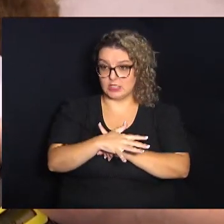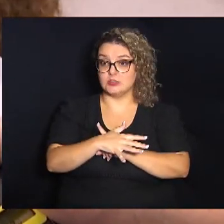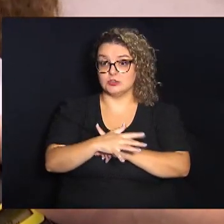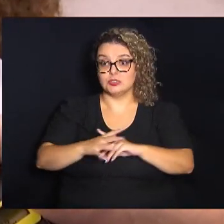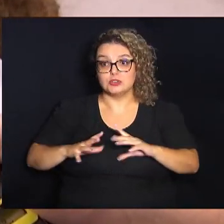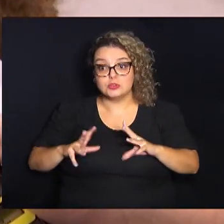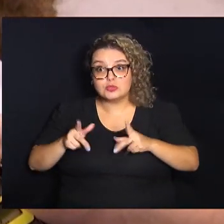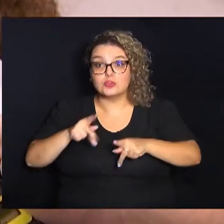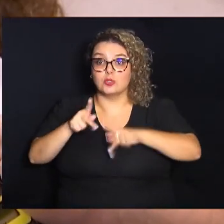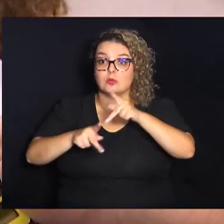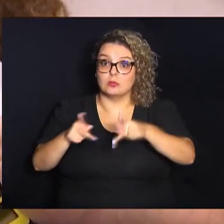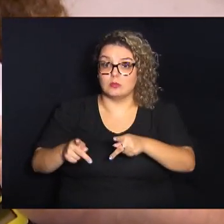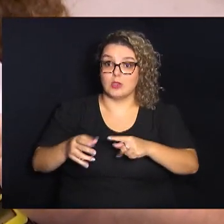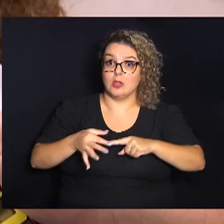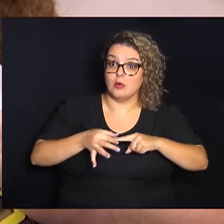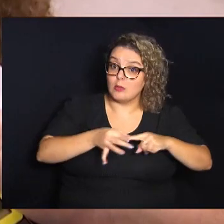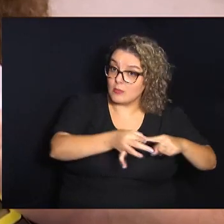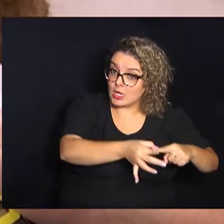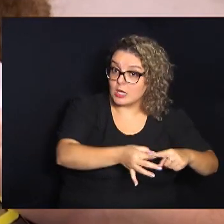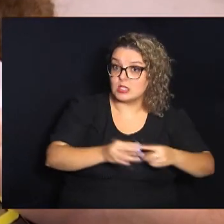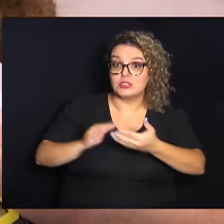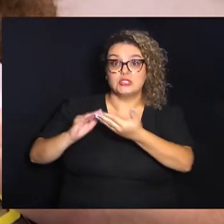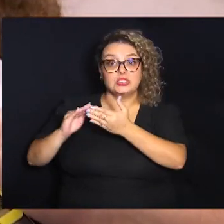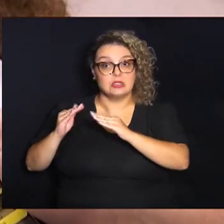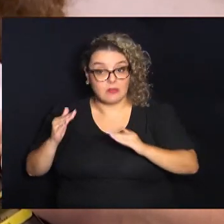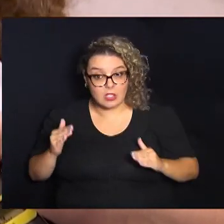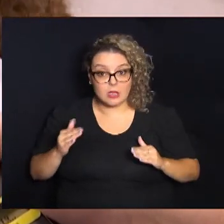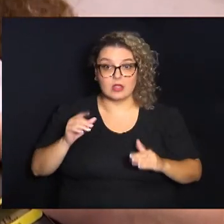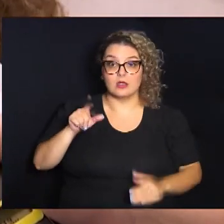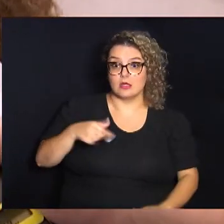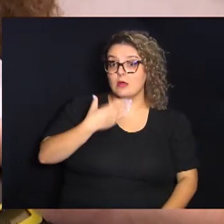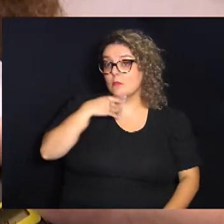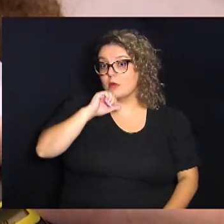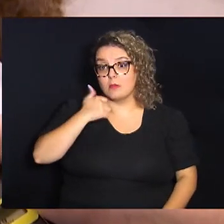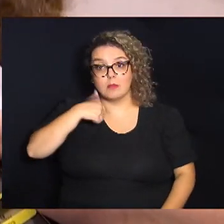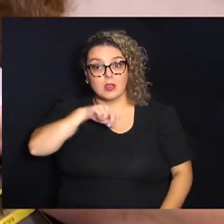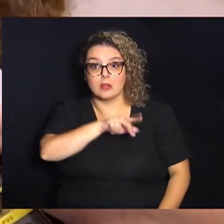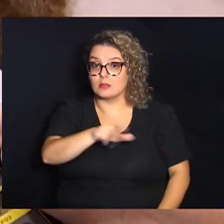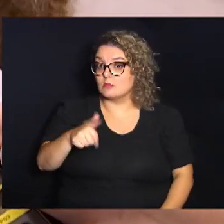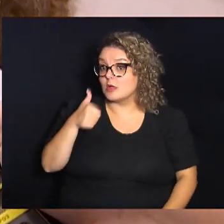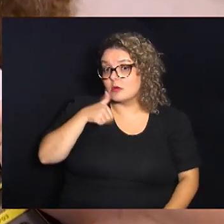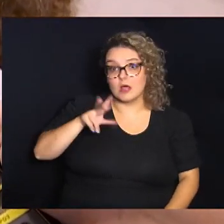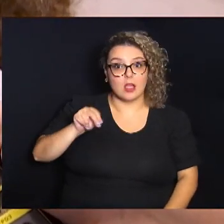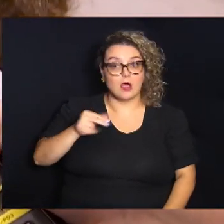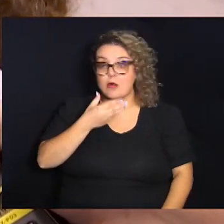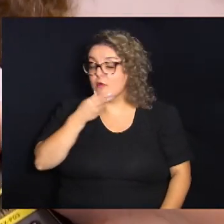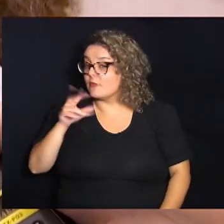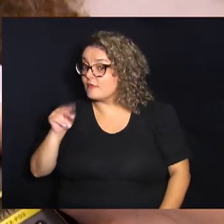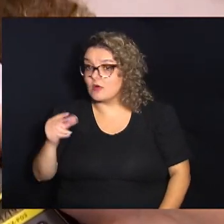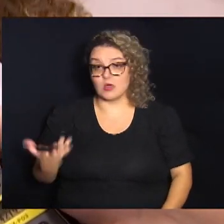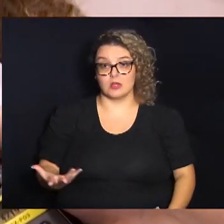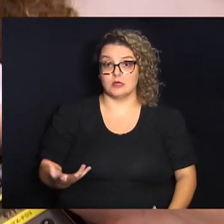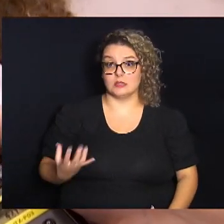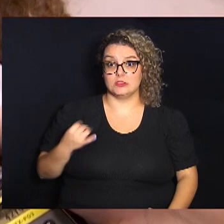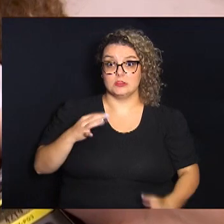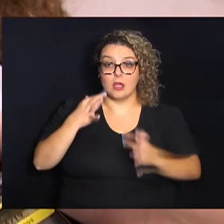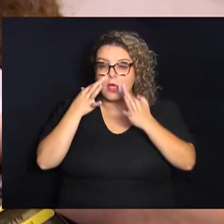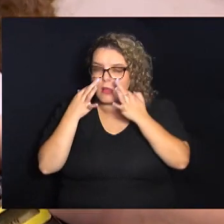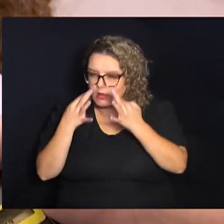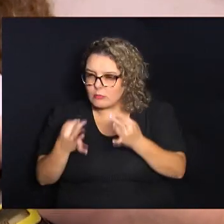uma população periférica, uma população de favela, que são seus pais, mães, irmãos, avós. Então, se vocês prestarem